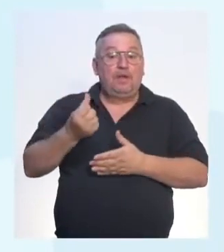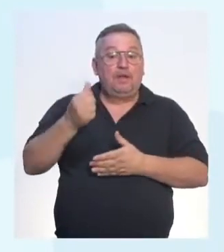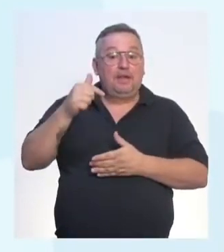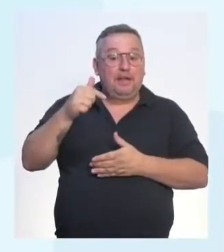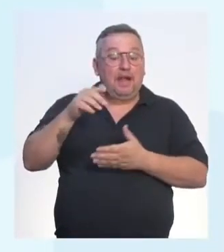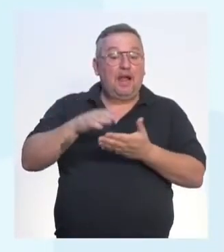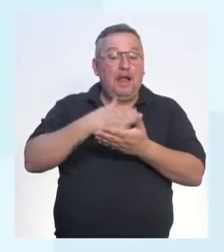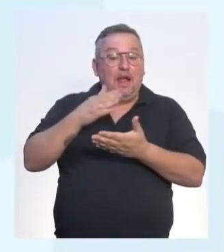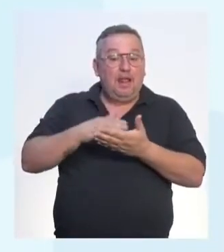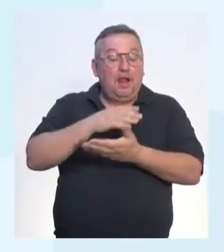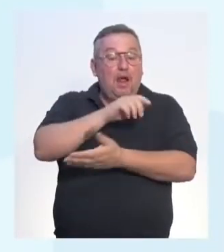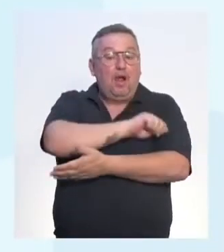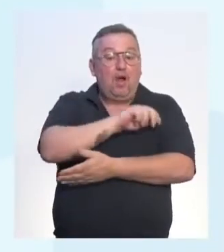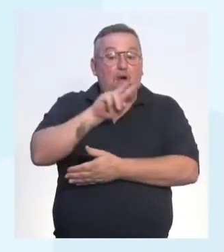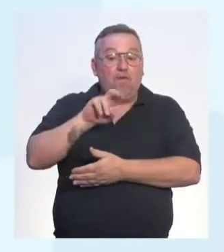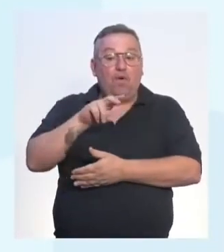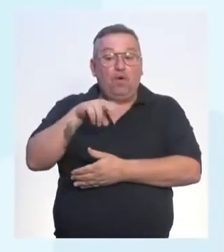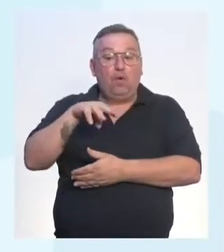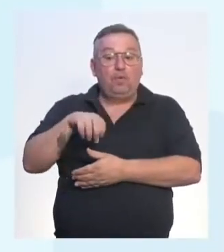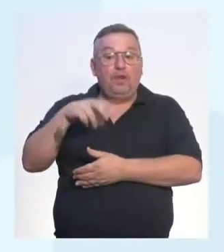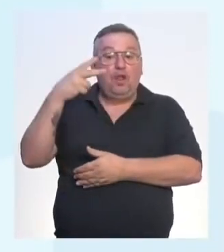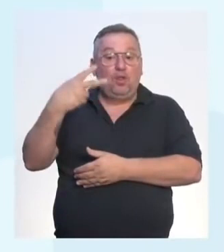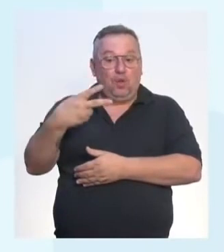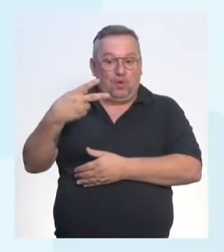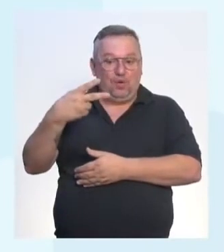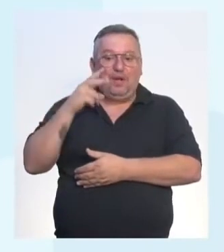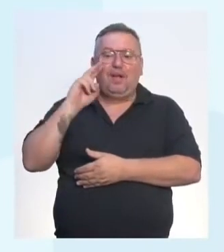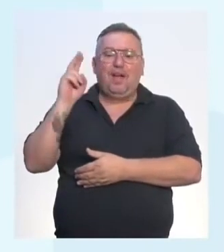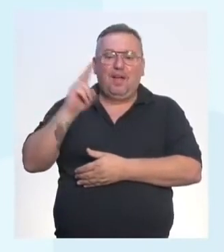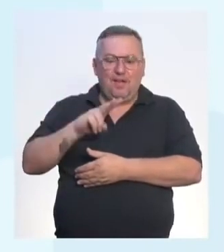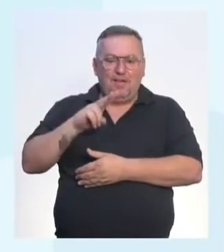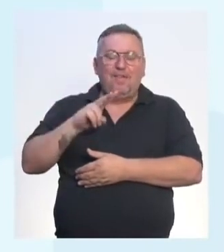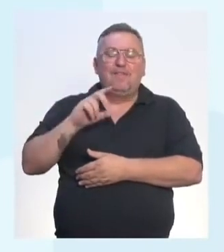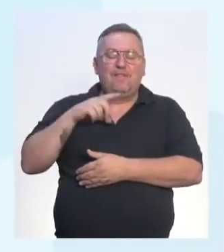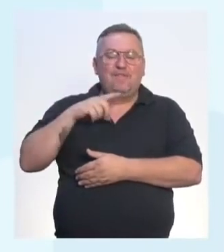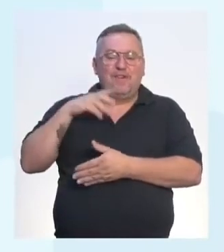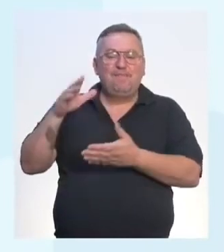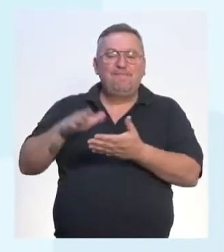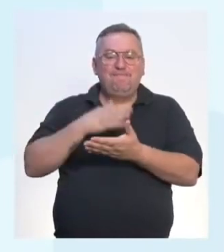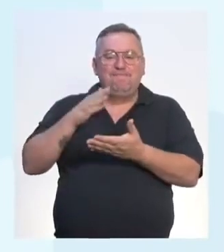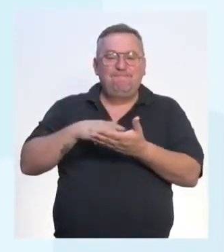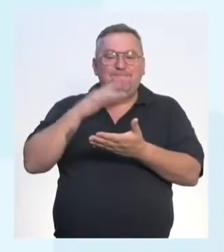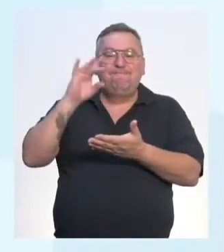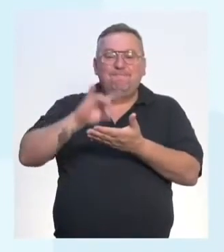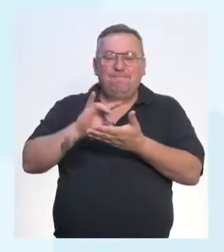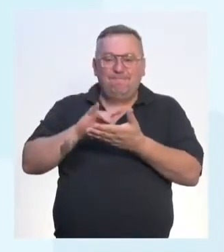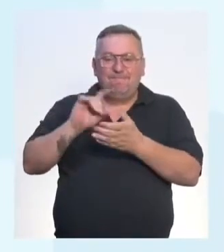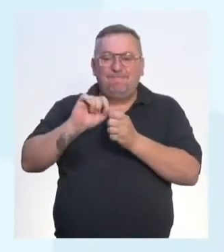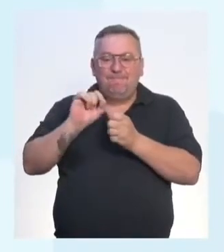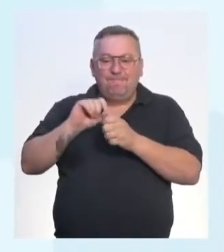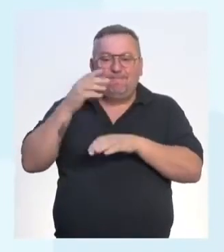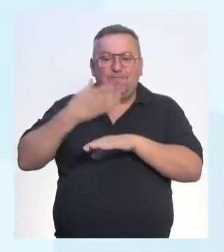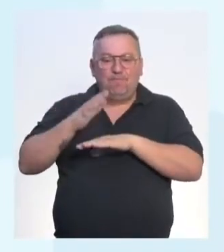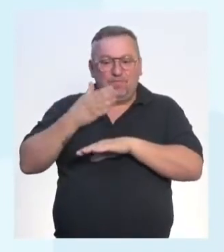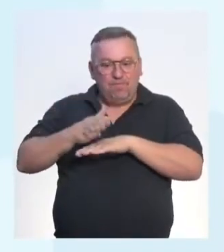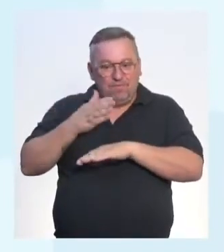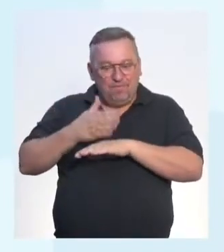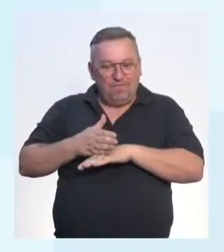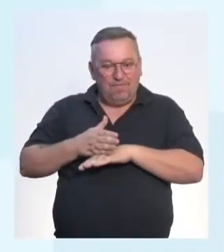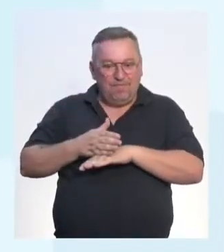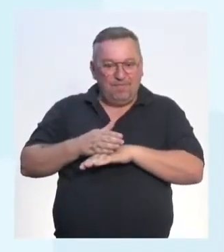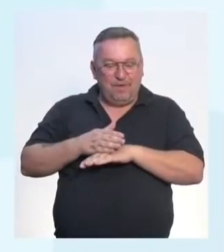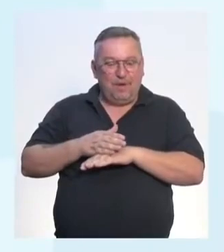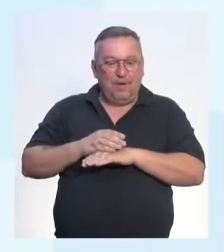caderno do aluno, volume 2. Quero ver lá se vocês estão com o caderno e se vocês fizeram essa atividade aí